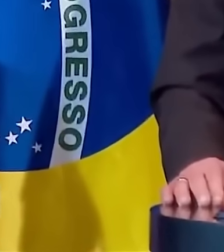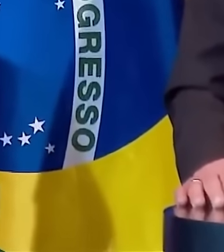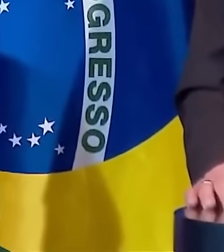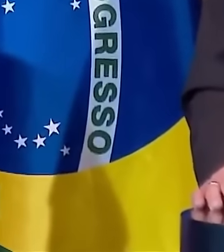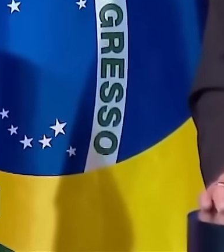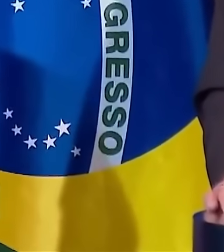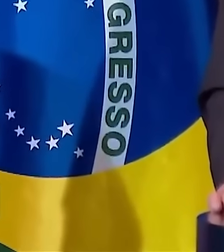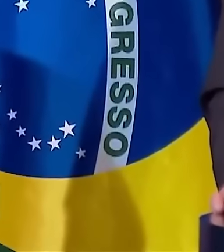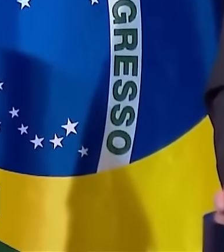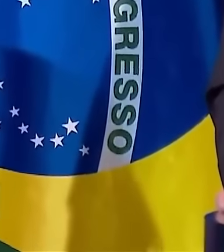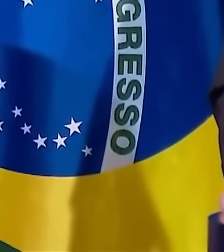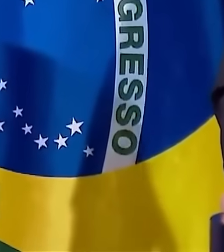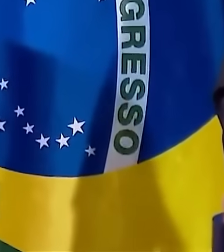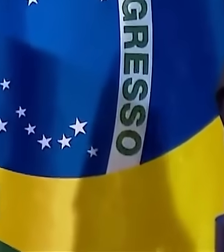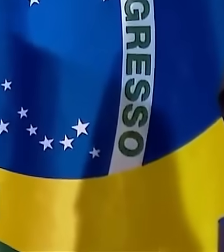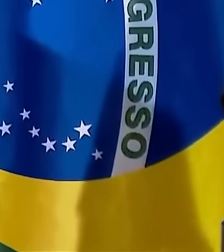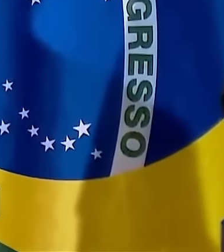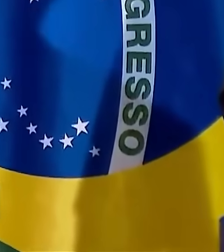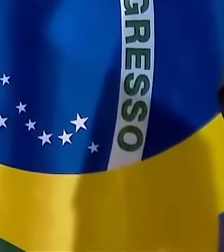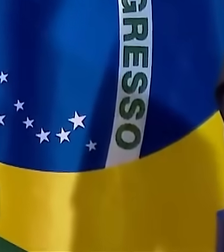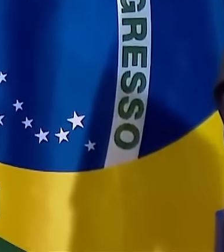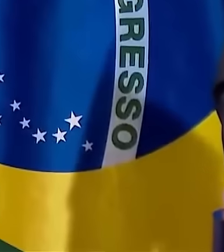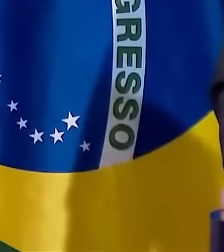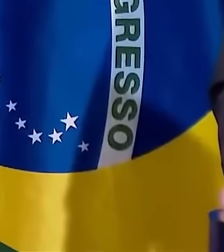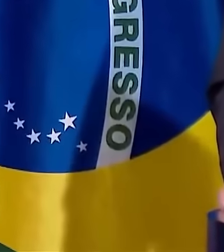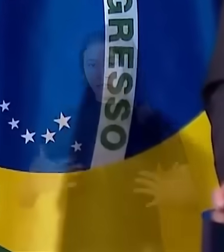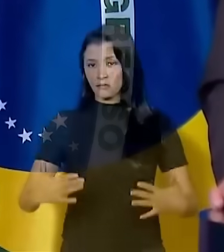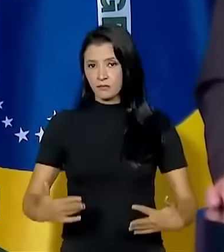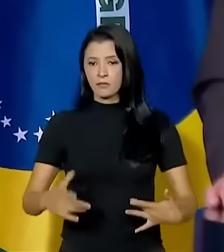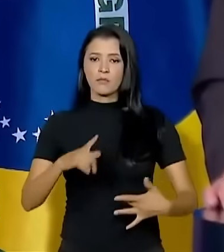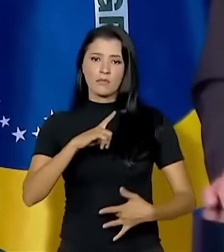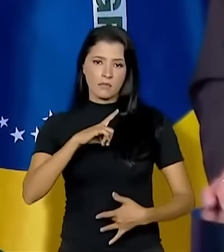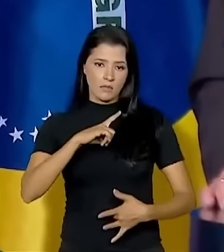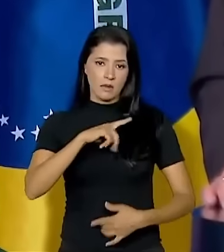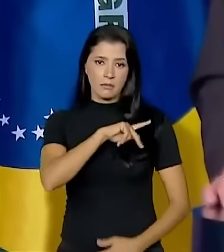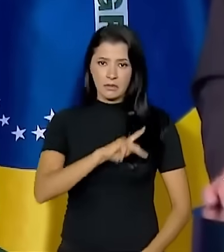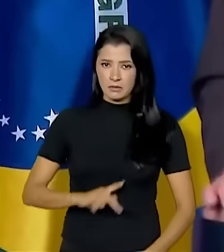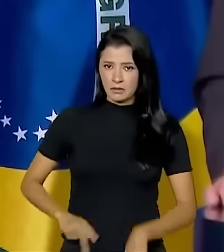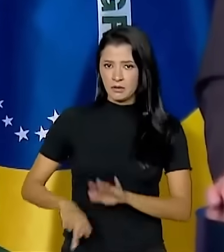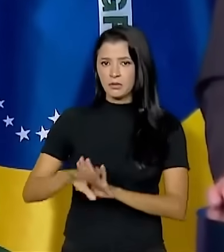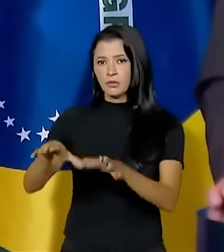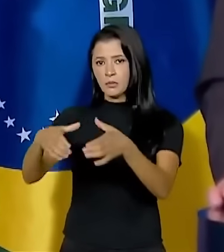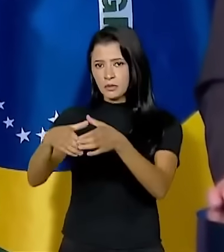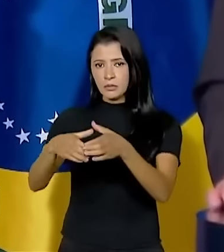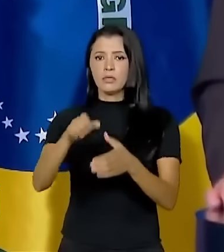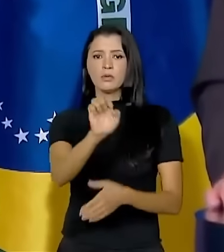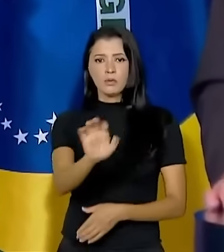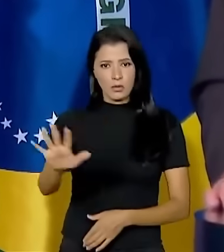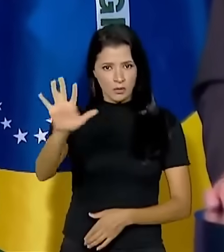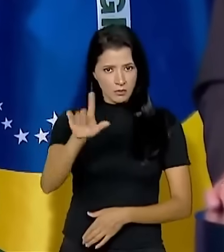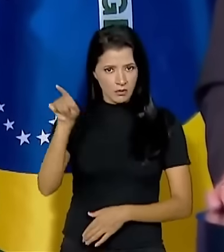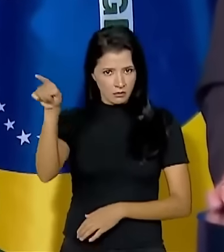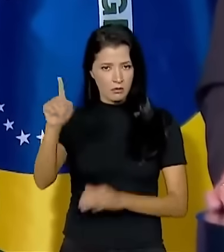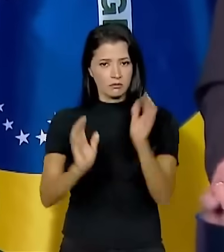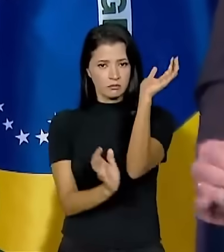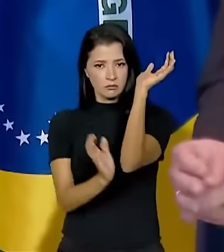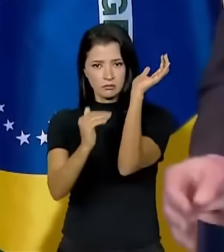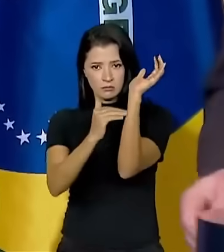correta. Eu tive com a presidenta da Comissão Europeia em Dubai.